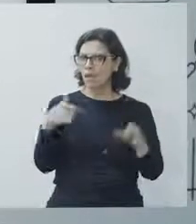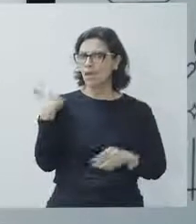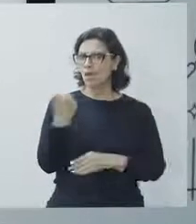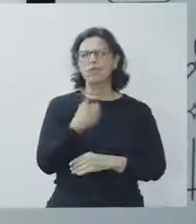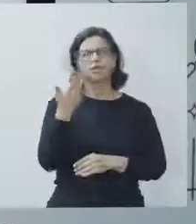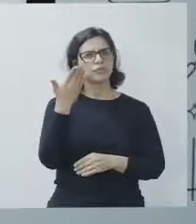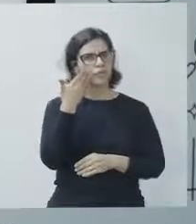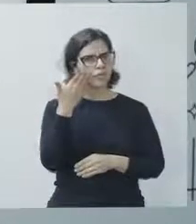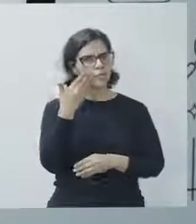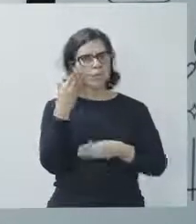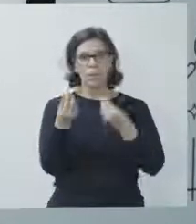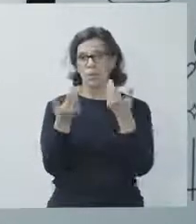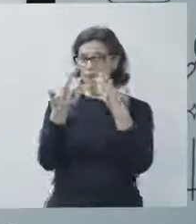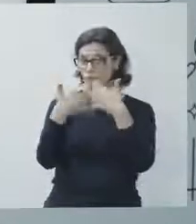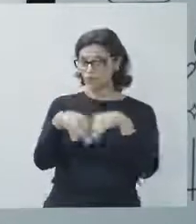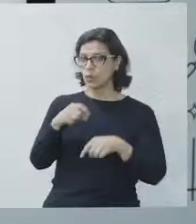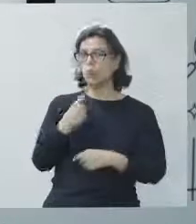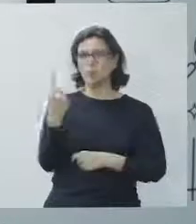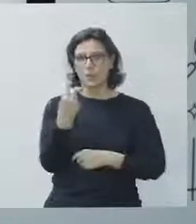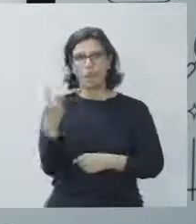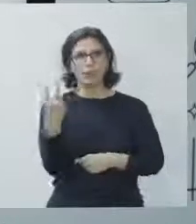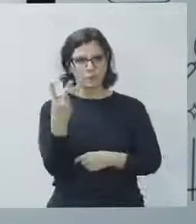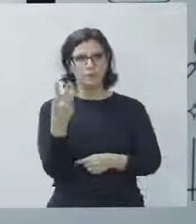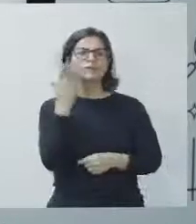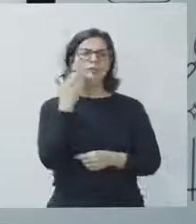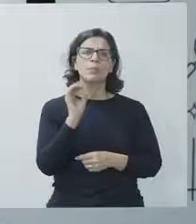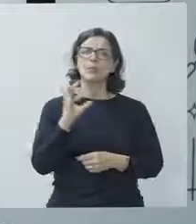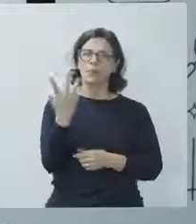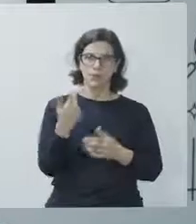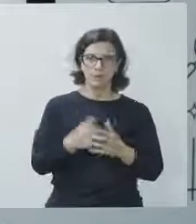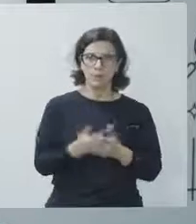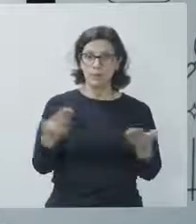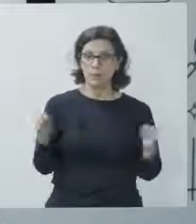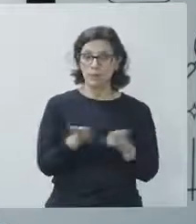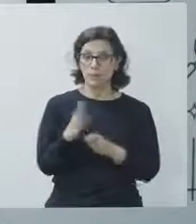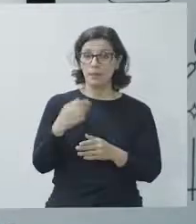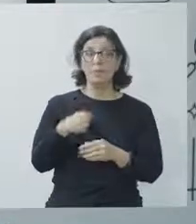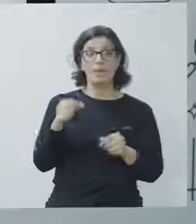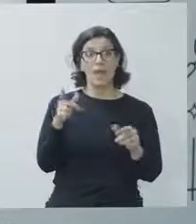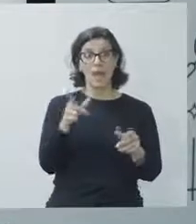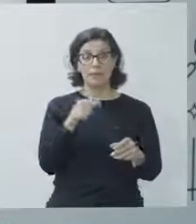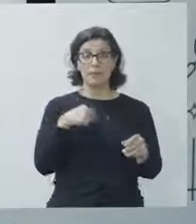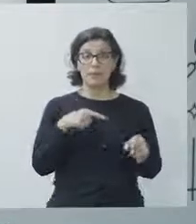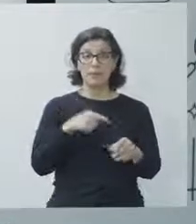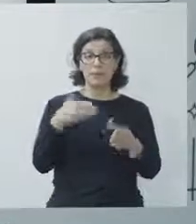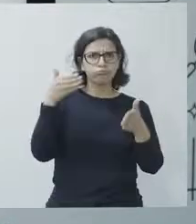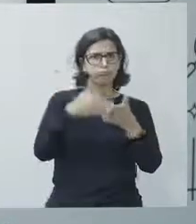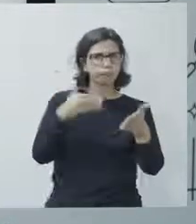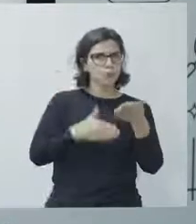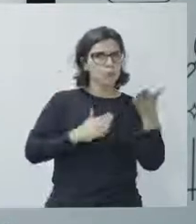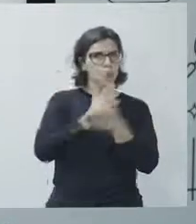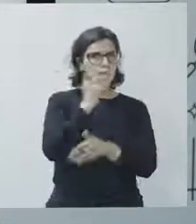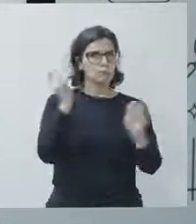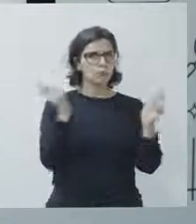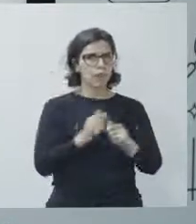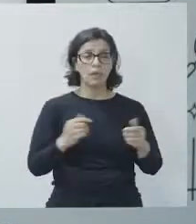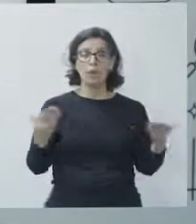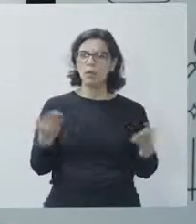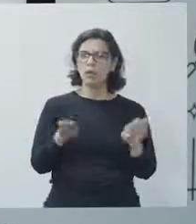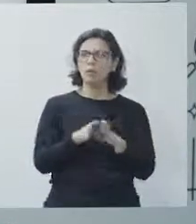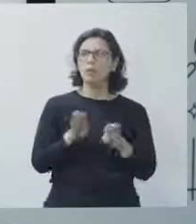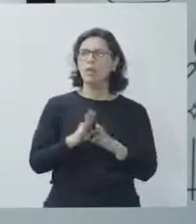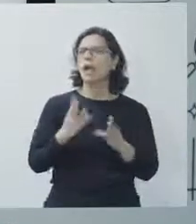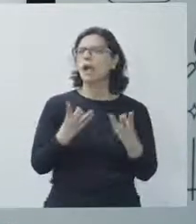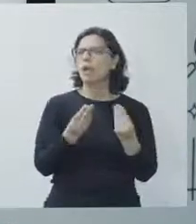gente já sabe como é que funciona, que precisa, né, passar por esses obstáculos, passar por esses desafios, e